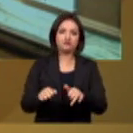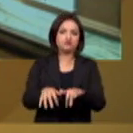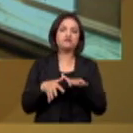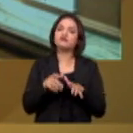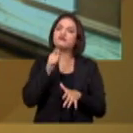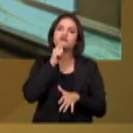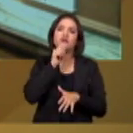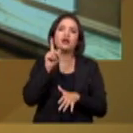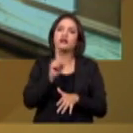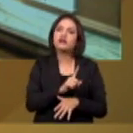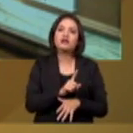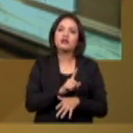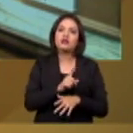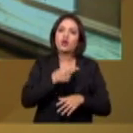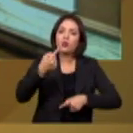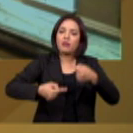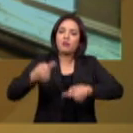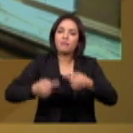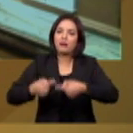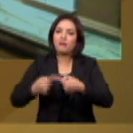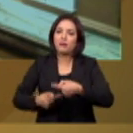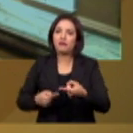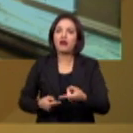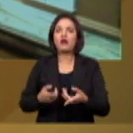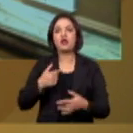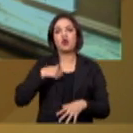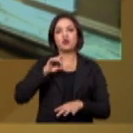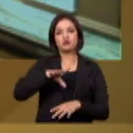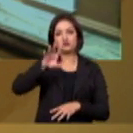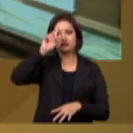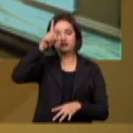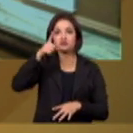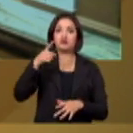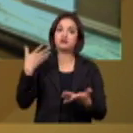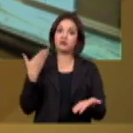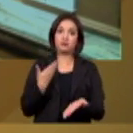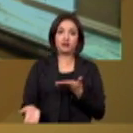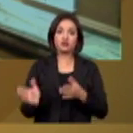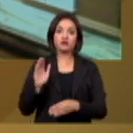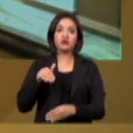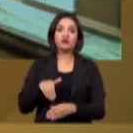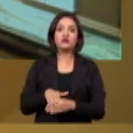abriu o embrulho eu abri conseguia ordem